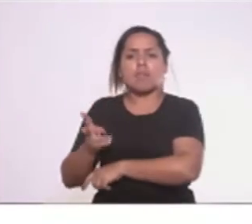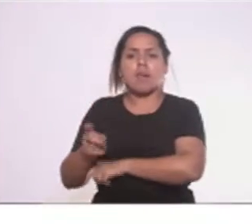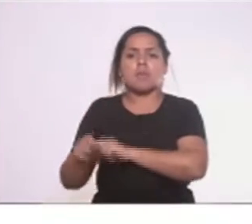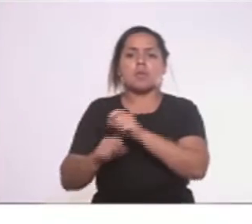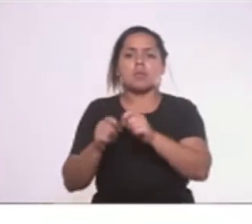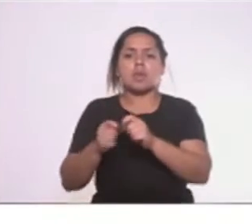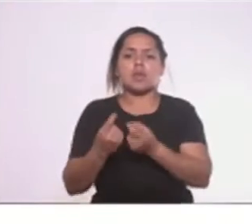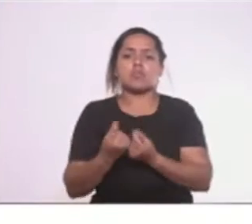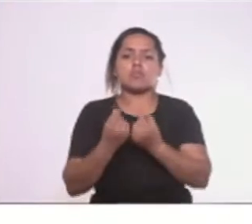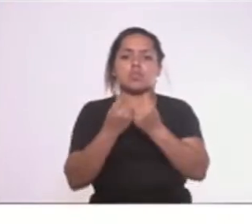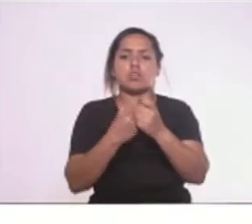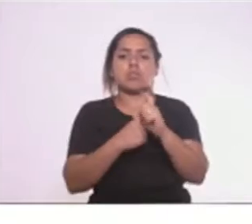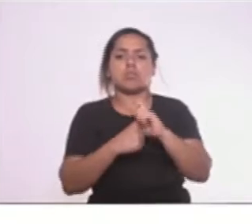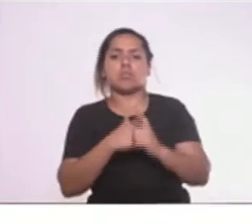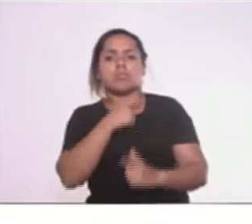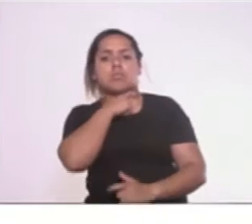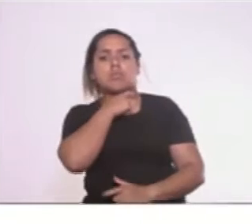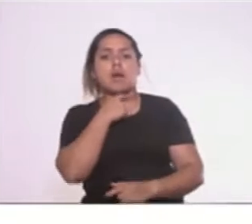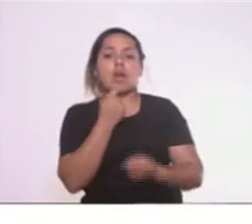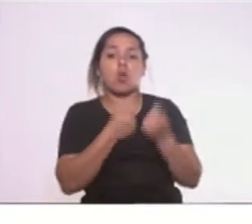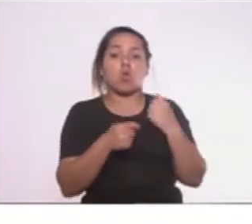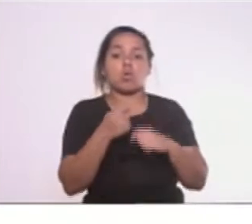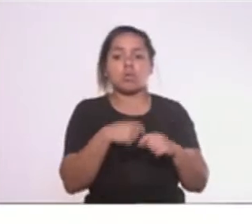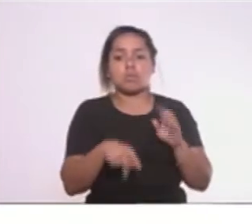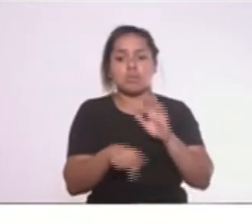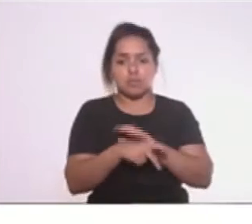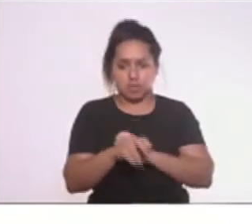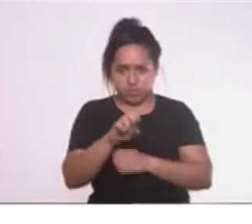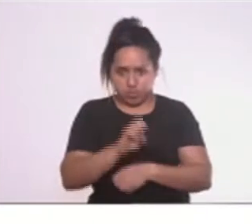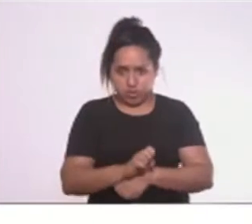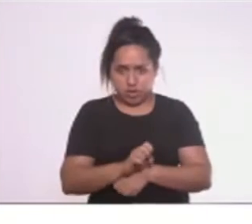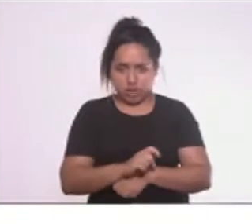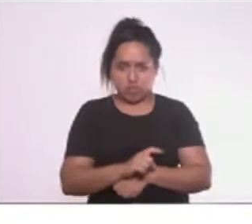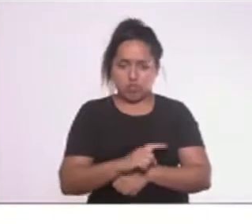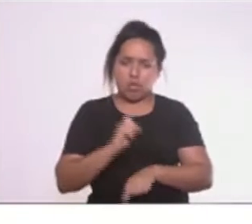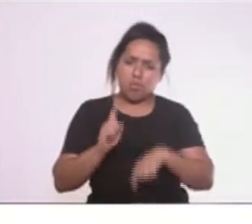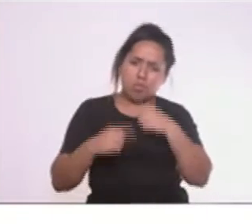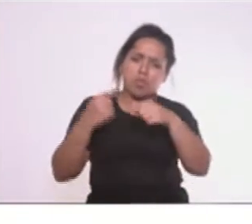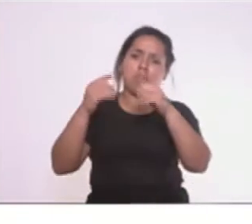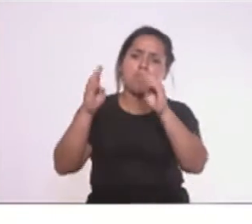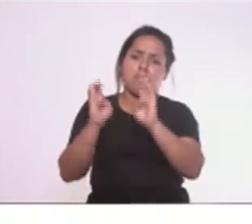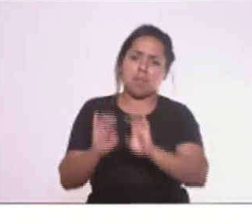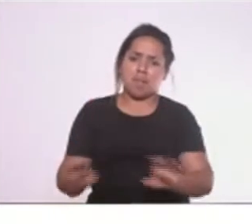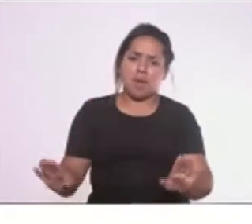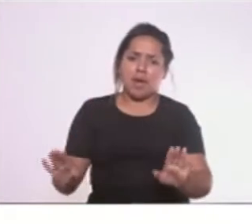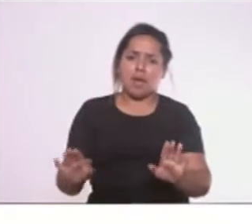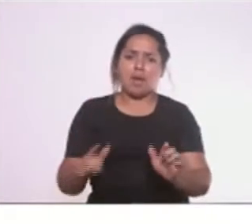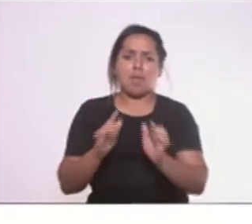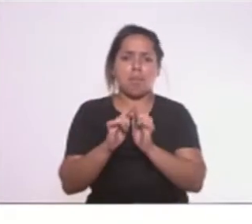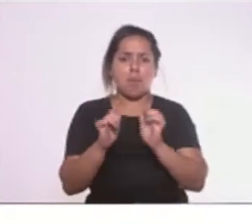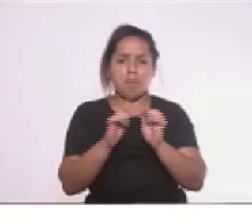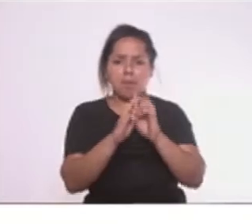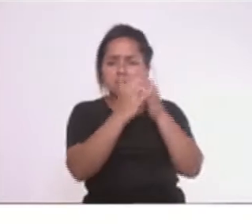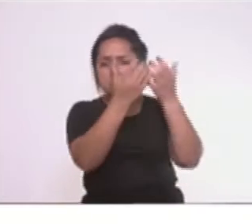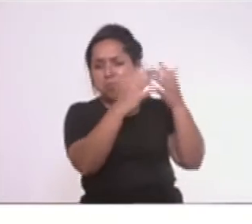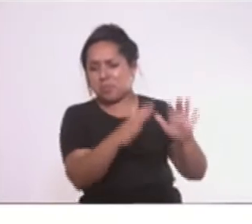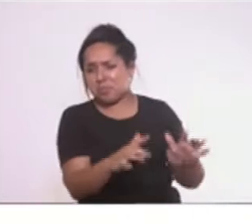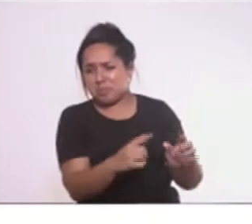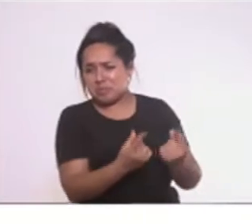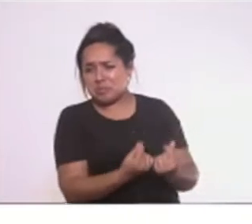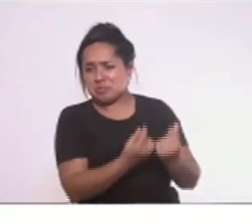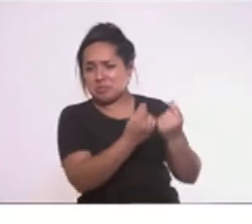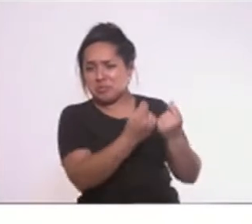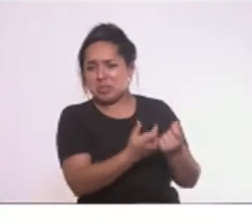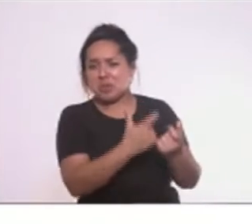problemas que afligem ainda a economia do Estado. Recuperação fiscal, estado de calamidade na administração